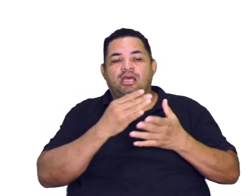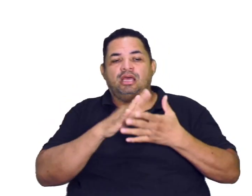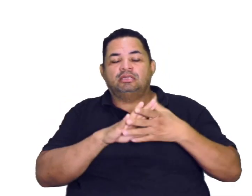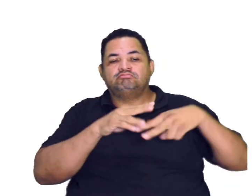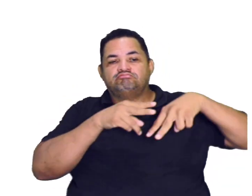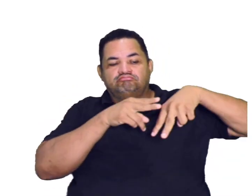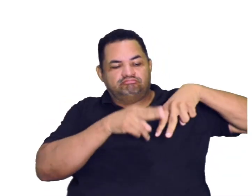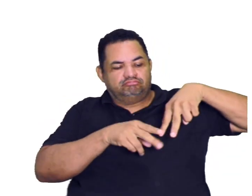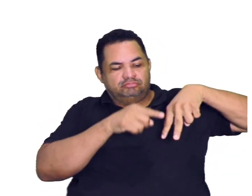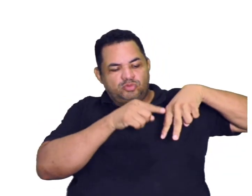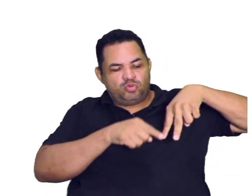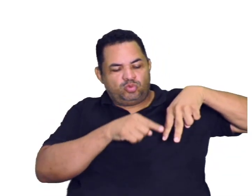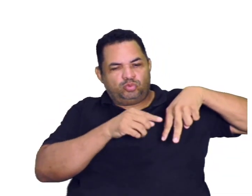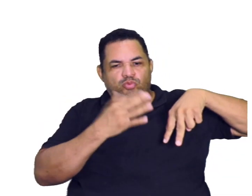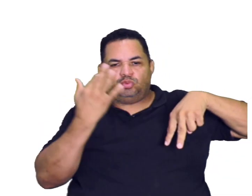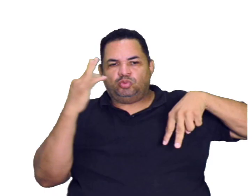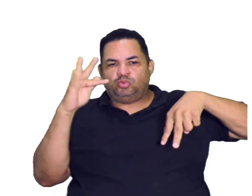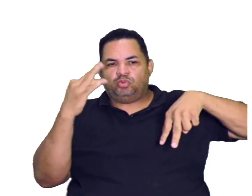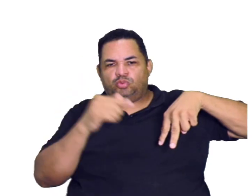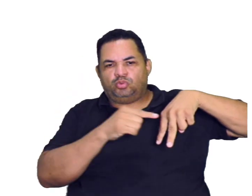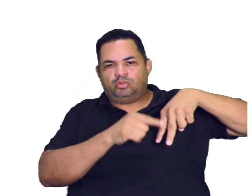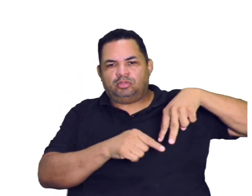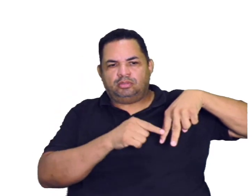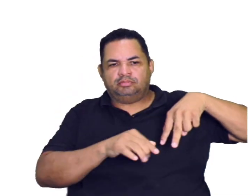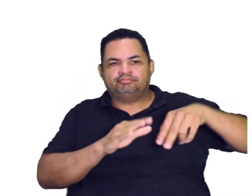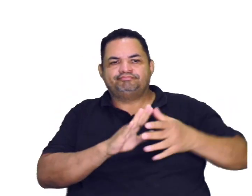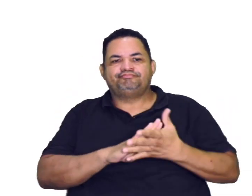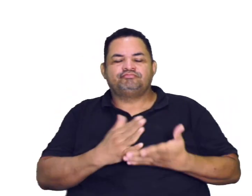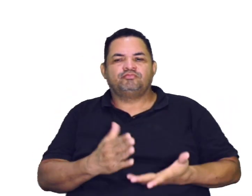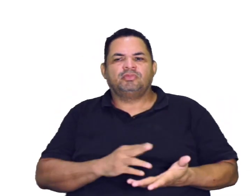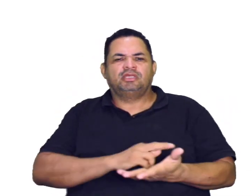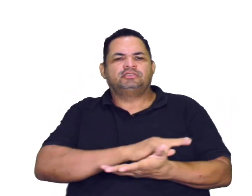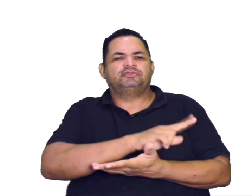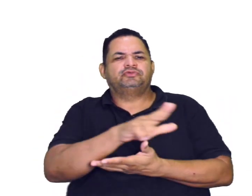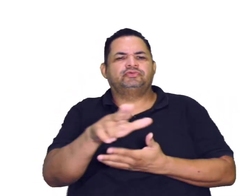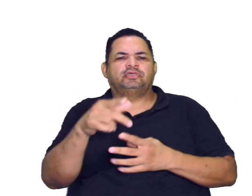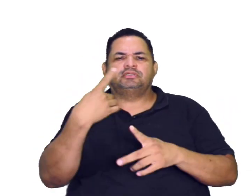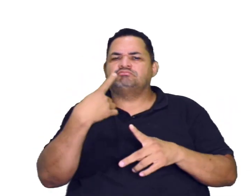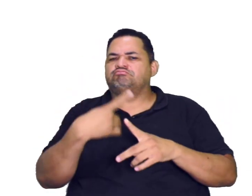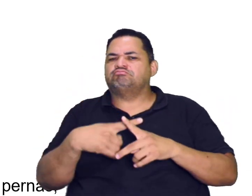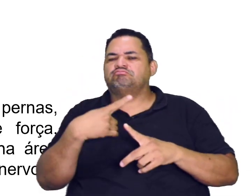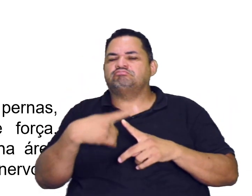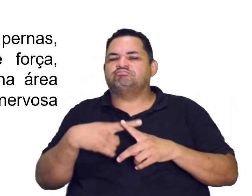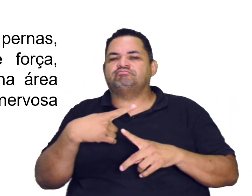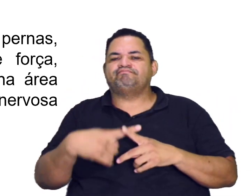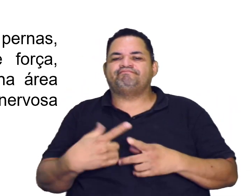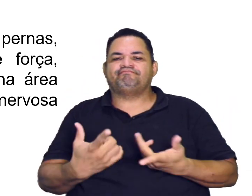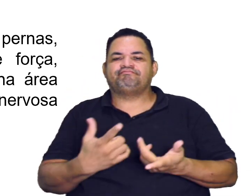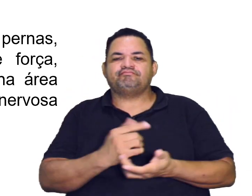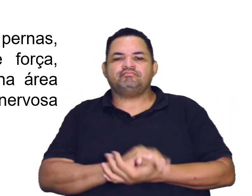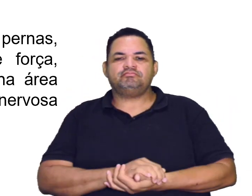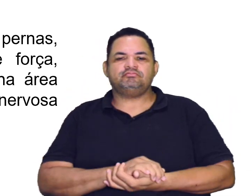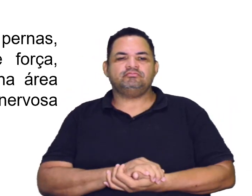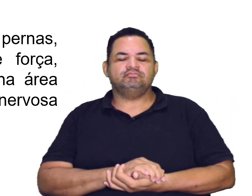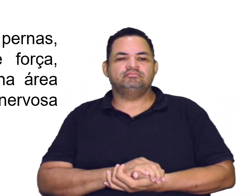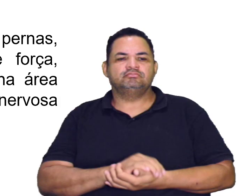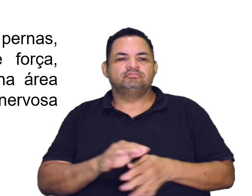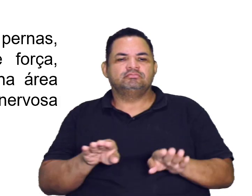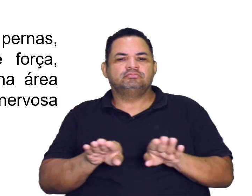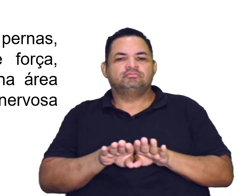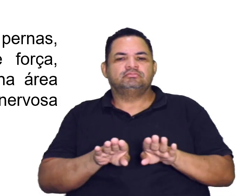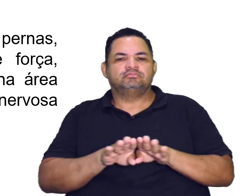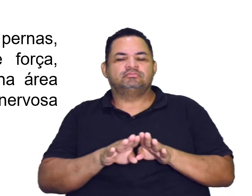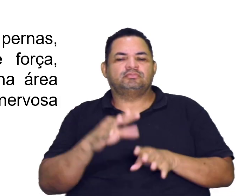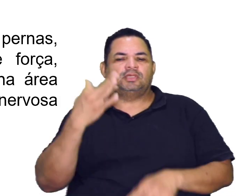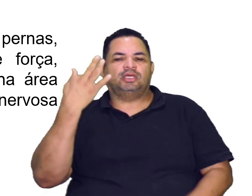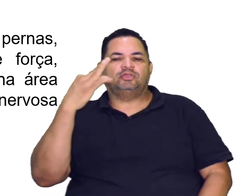os membros inferiores, sendo sua causa multifatorial. Então pode ter por diversos motivos aí. A gente